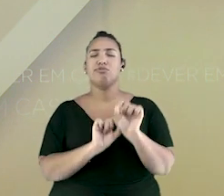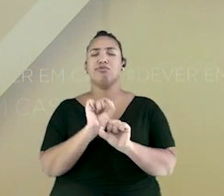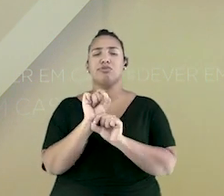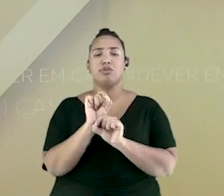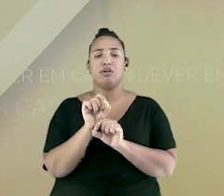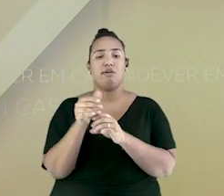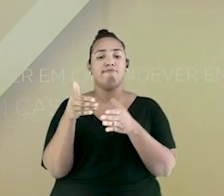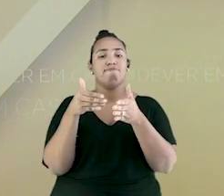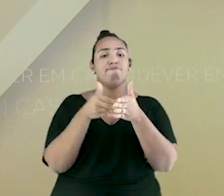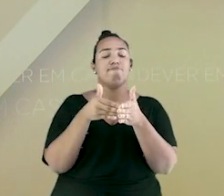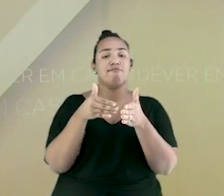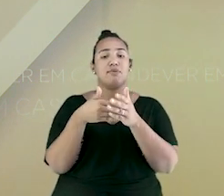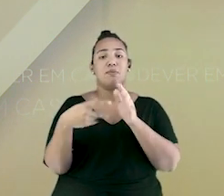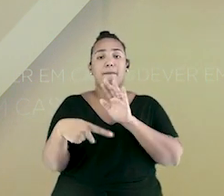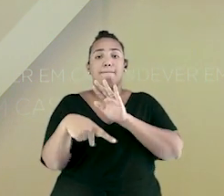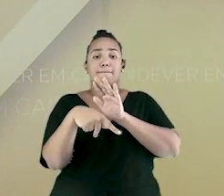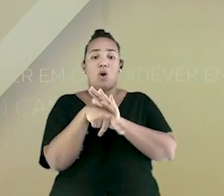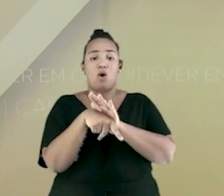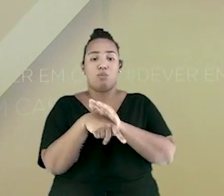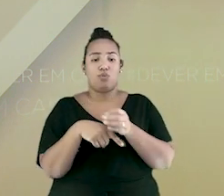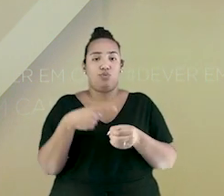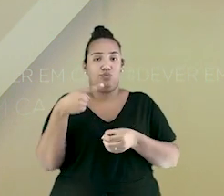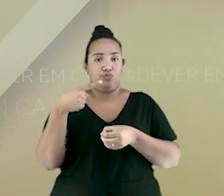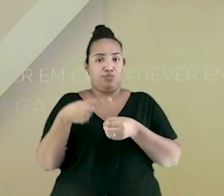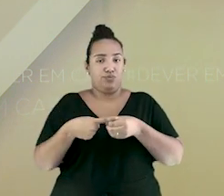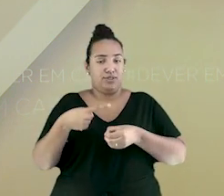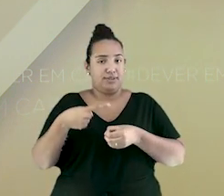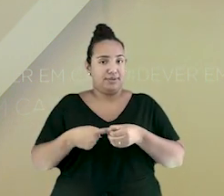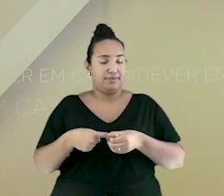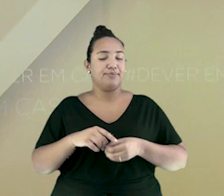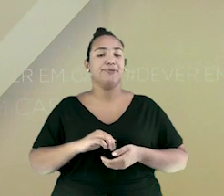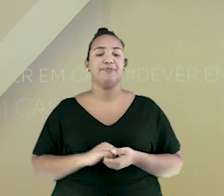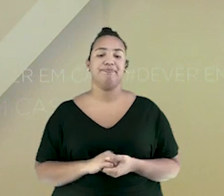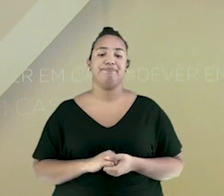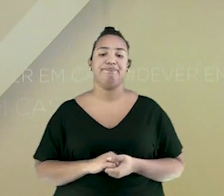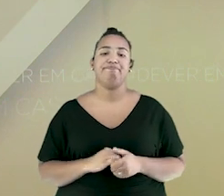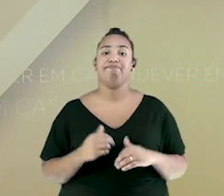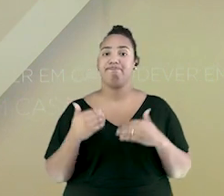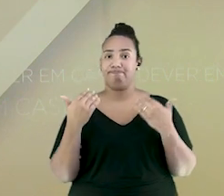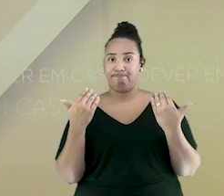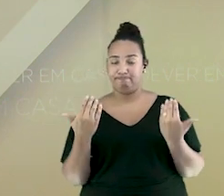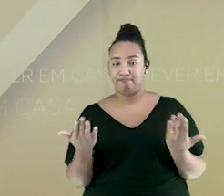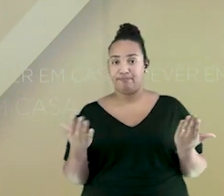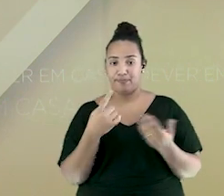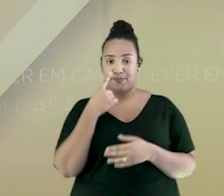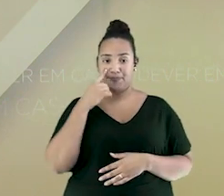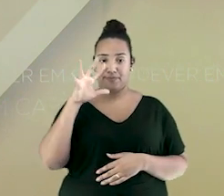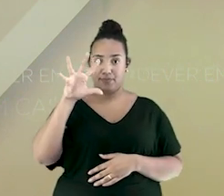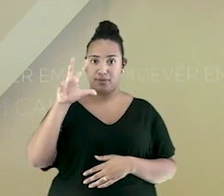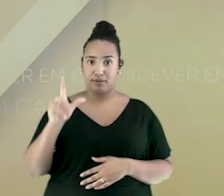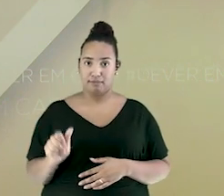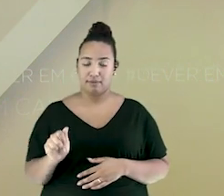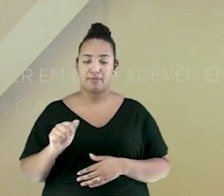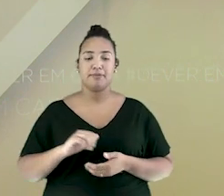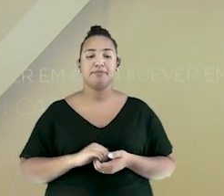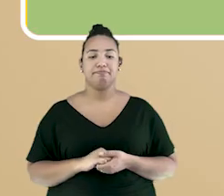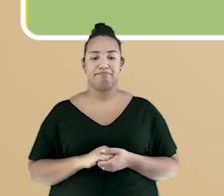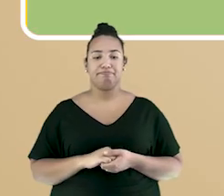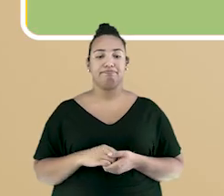utilizado para se referir à divisão de municípios. Sabendo disso, observem o